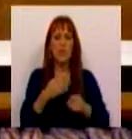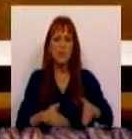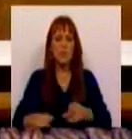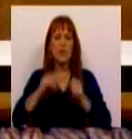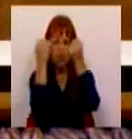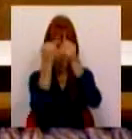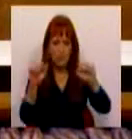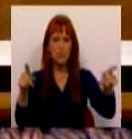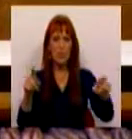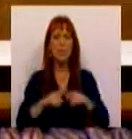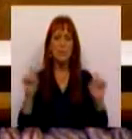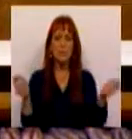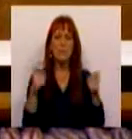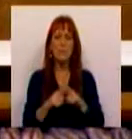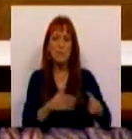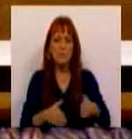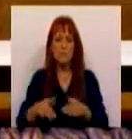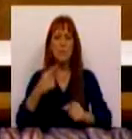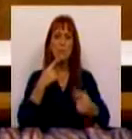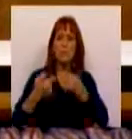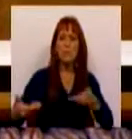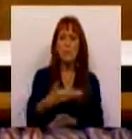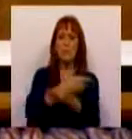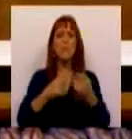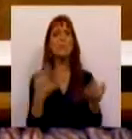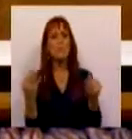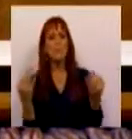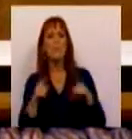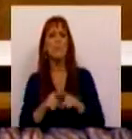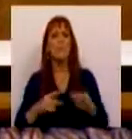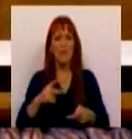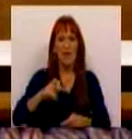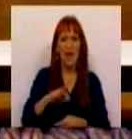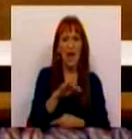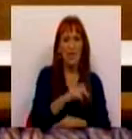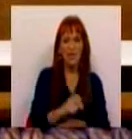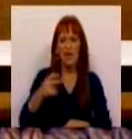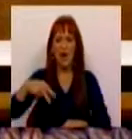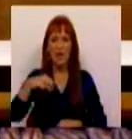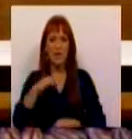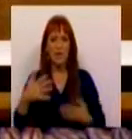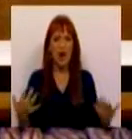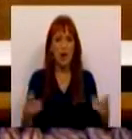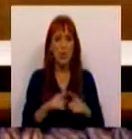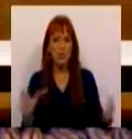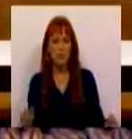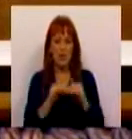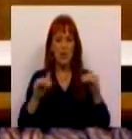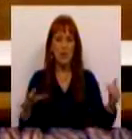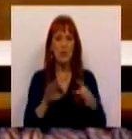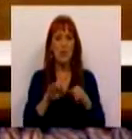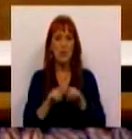da autonomia e promovido um trajeto de diálogo efetivo com a ANAF e a ANP, estando atualmente o nível das